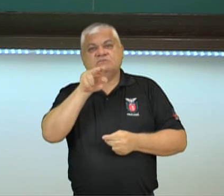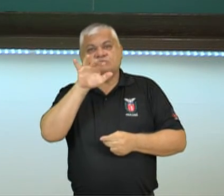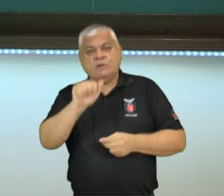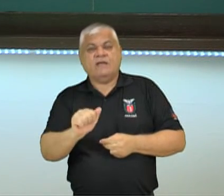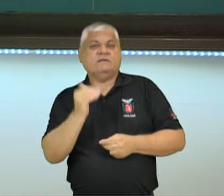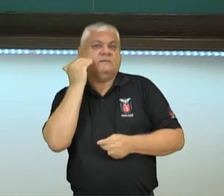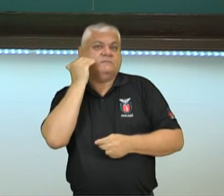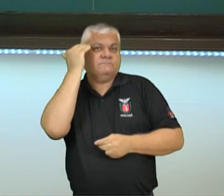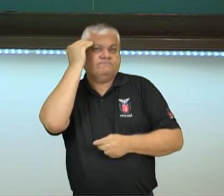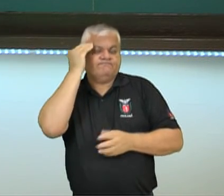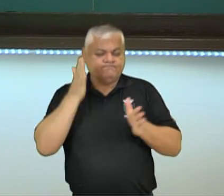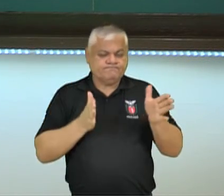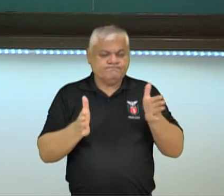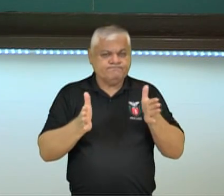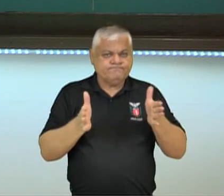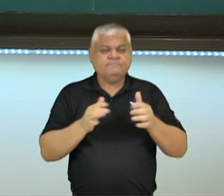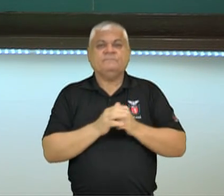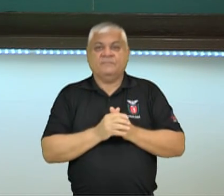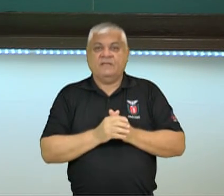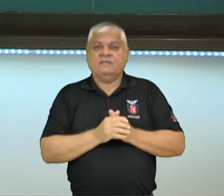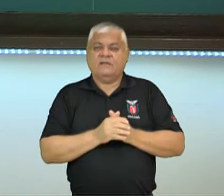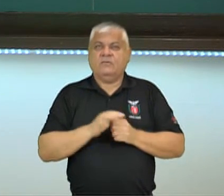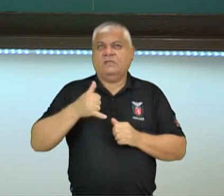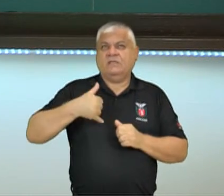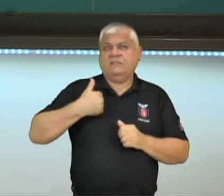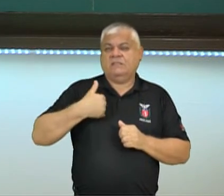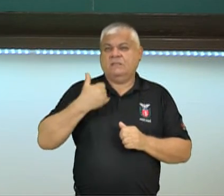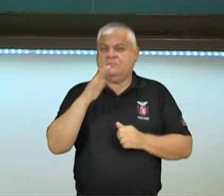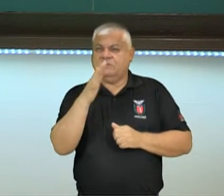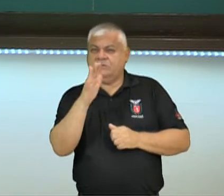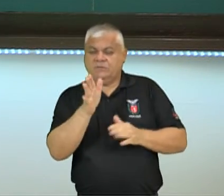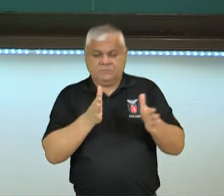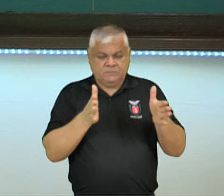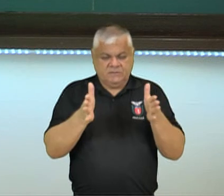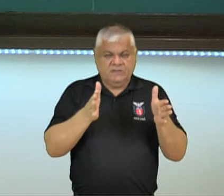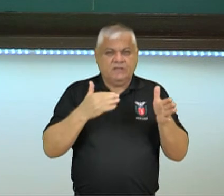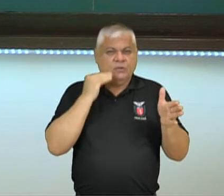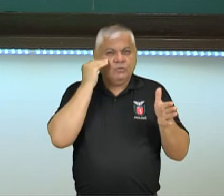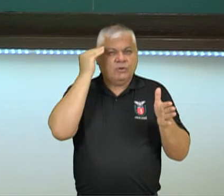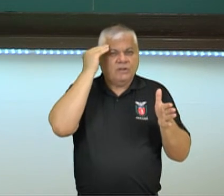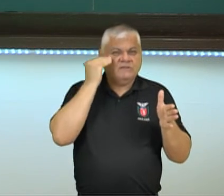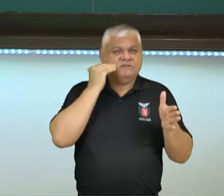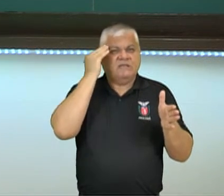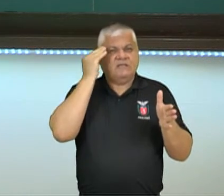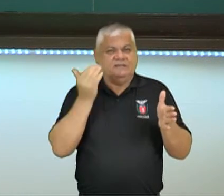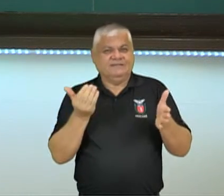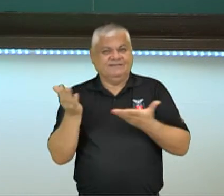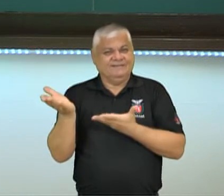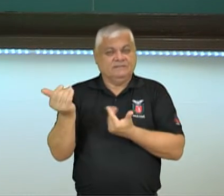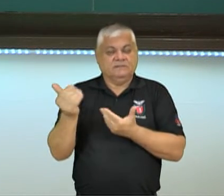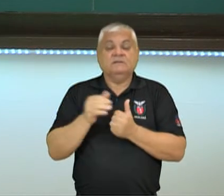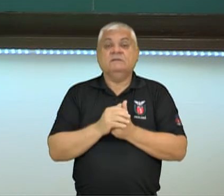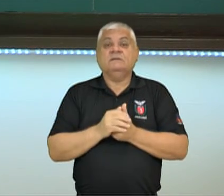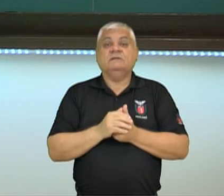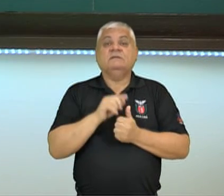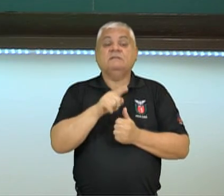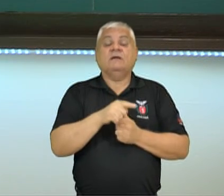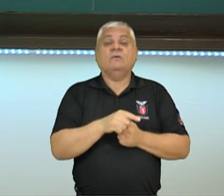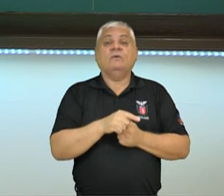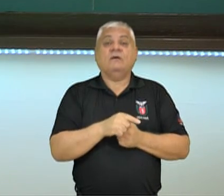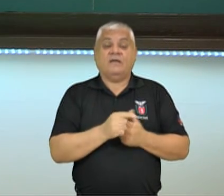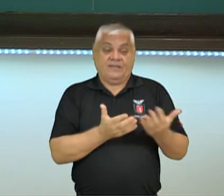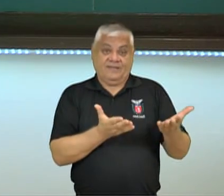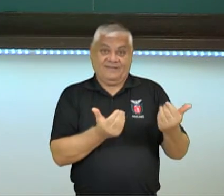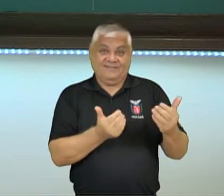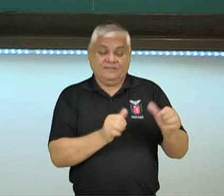período da puberdade. Então, a puberdade é o início, né, da adolescência. E lembrando aqui que a adolescência é